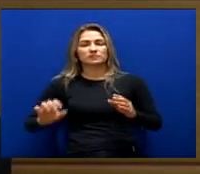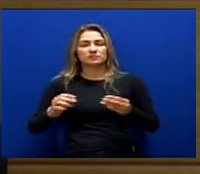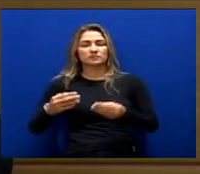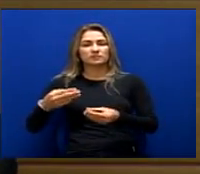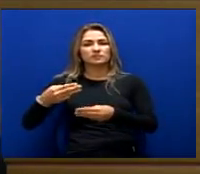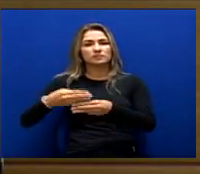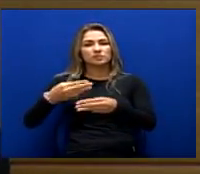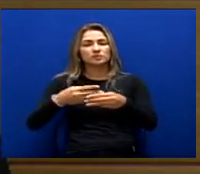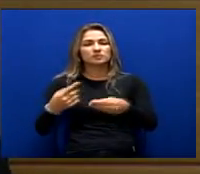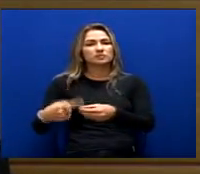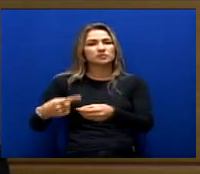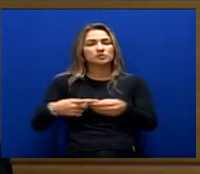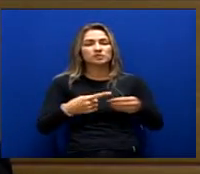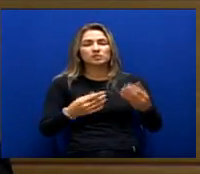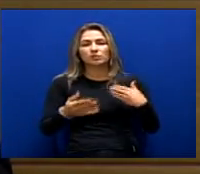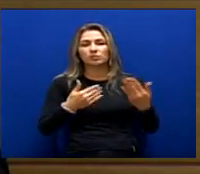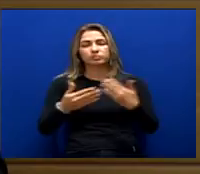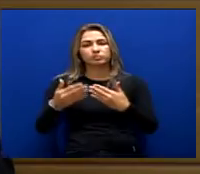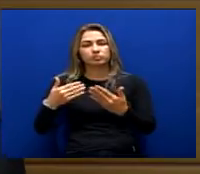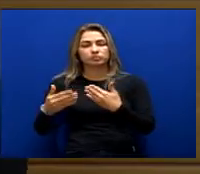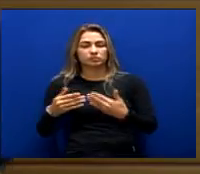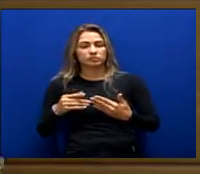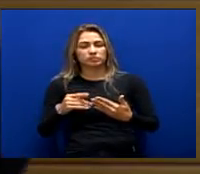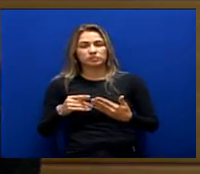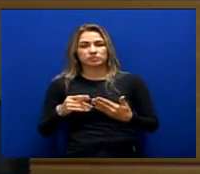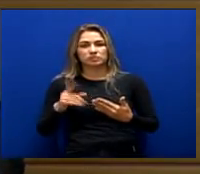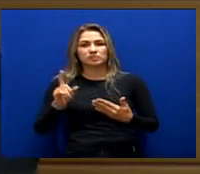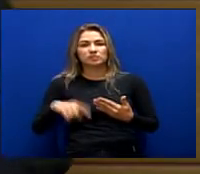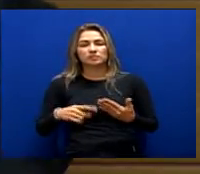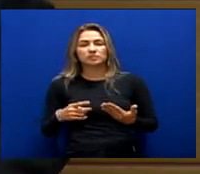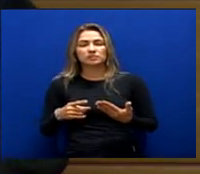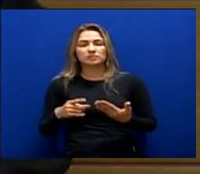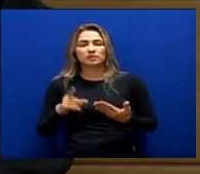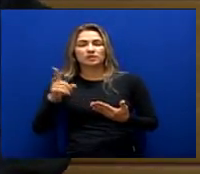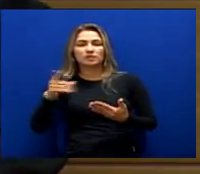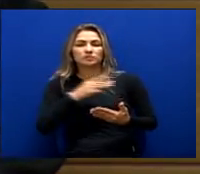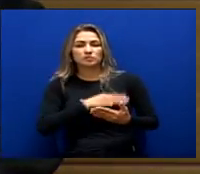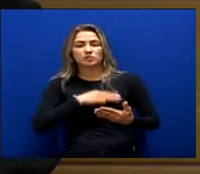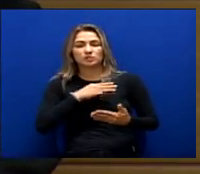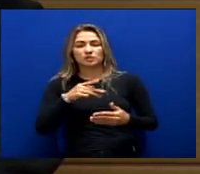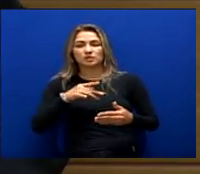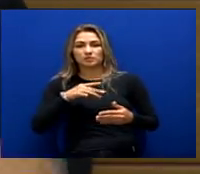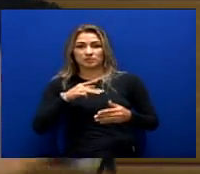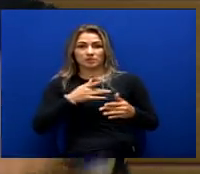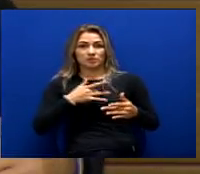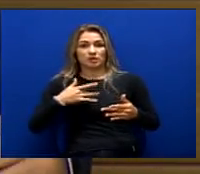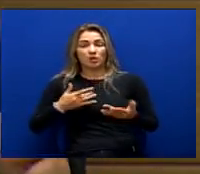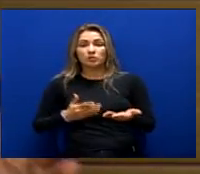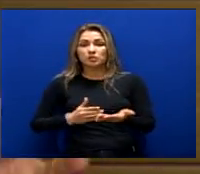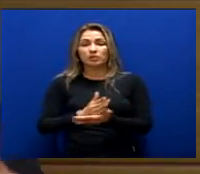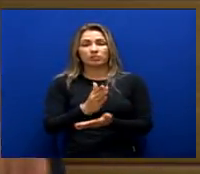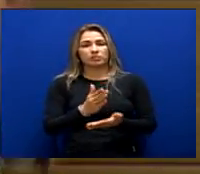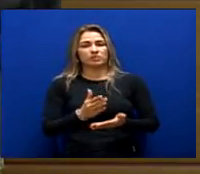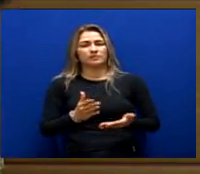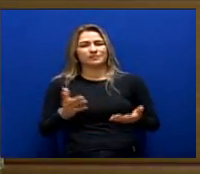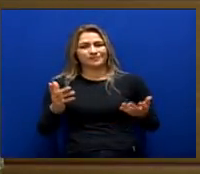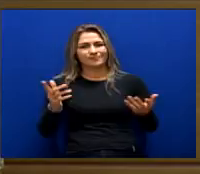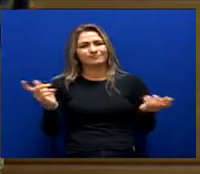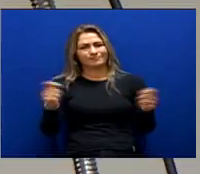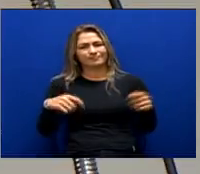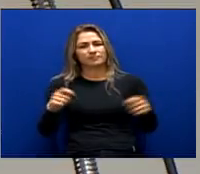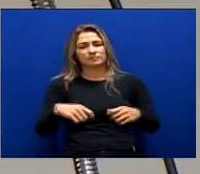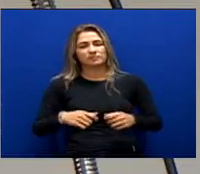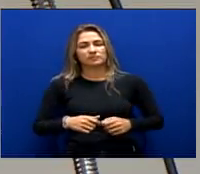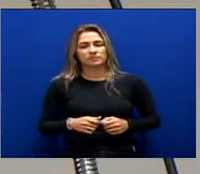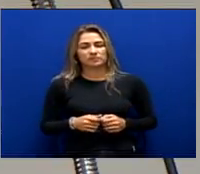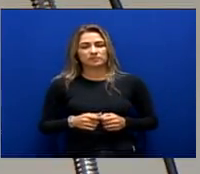conseguir colocar esses equipamentos do ministério da saúde enfim mas eu agradeço a todos e fica meu compromisso aqui de